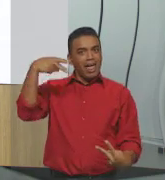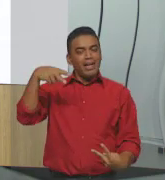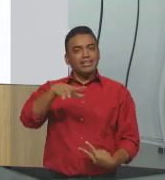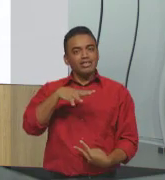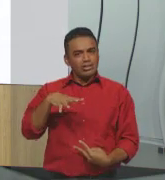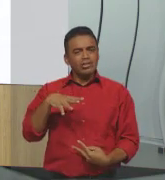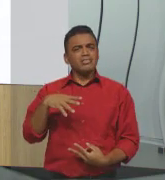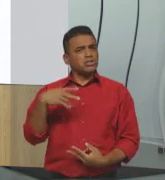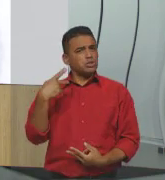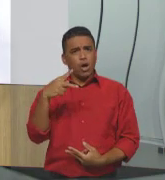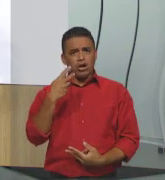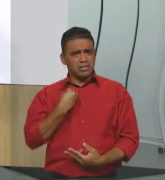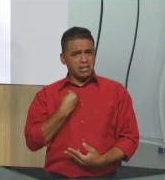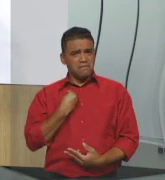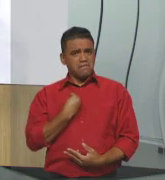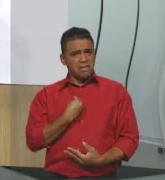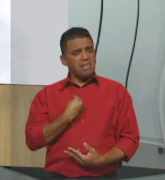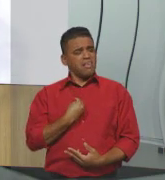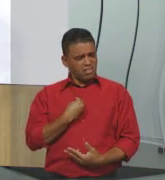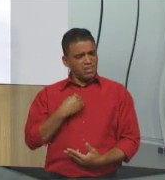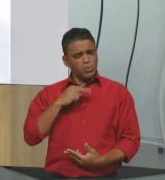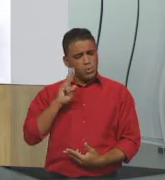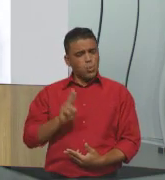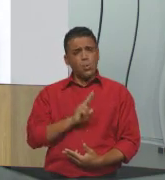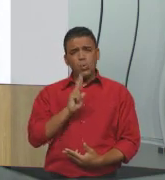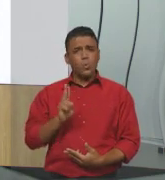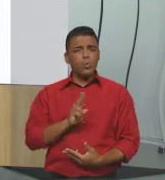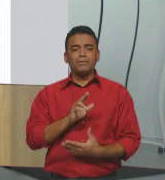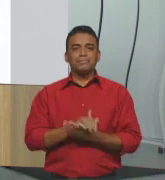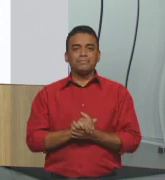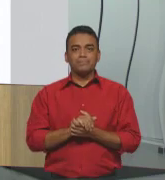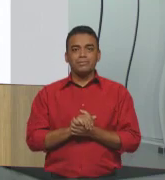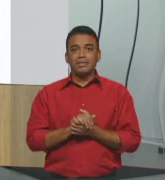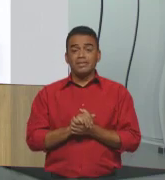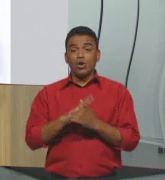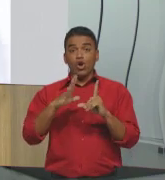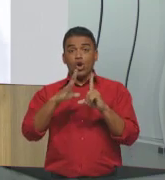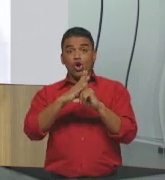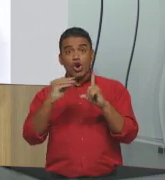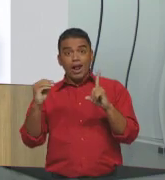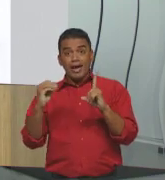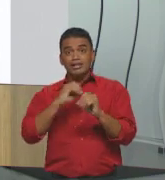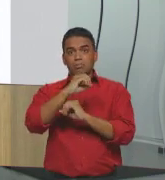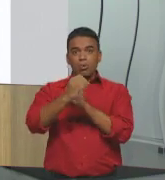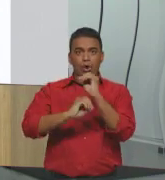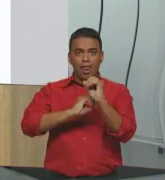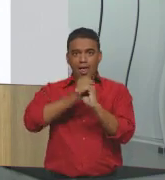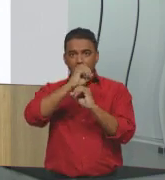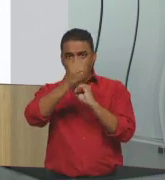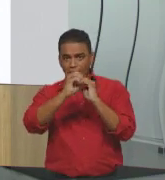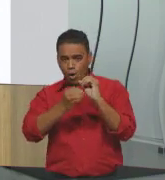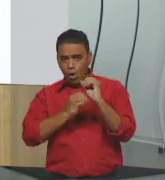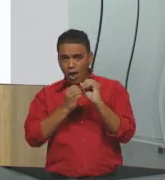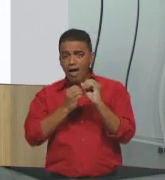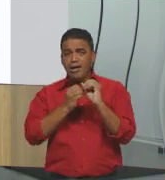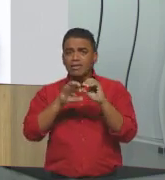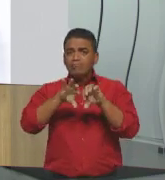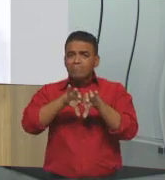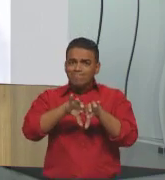vida, igual a gente vai ver aqui agora. A clonagem molecular, então, ela vai ser o isolamento e